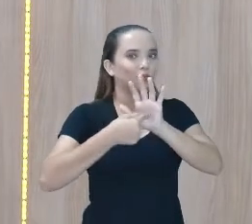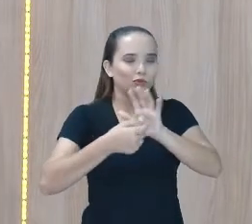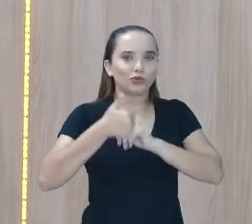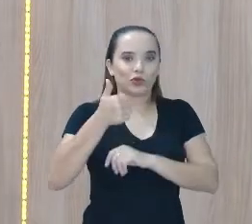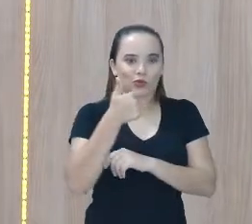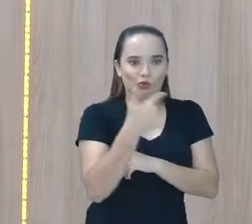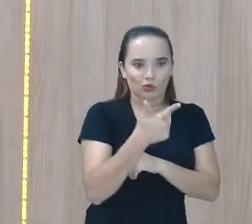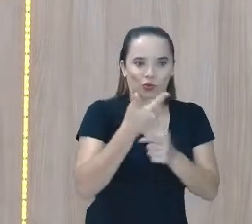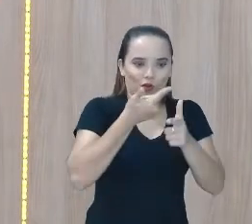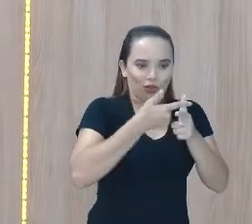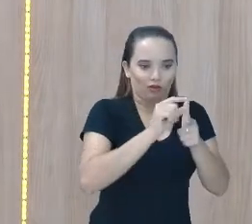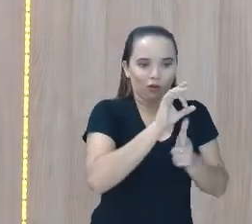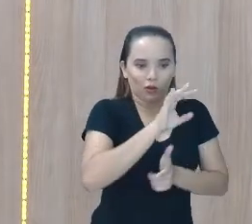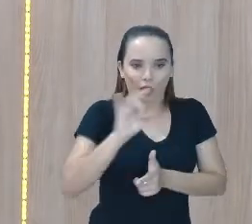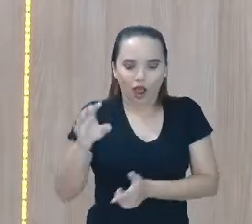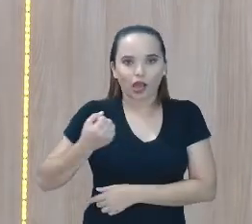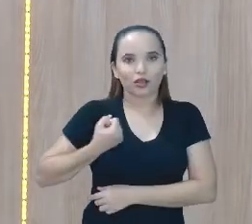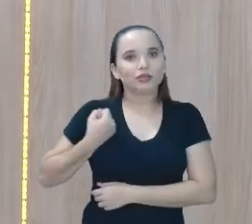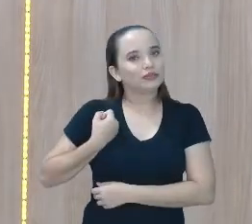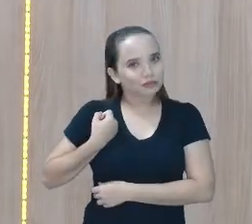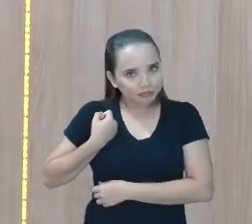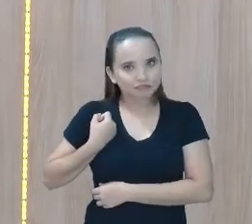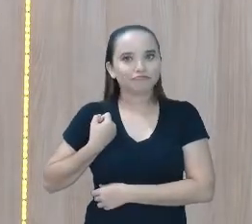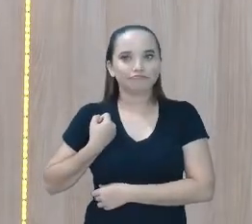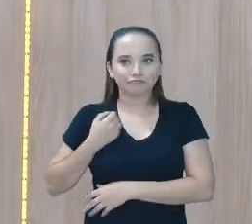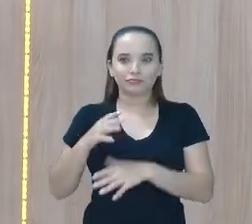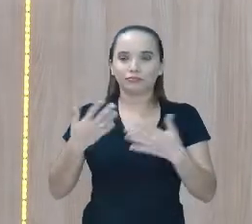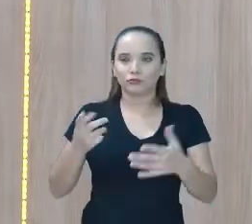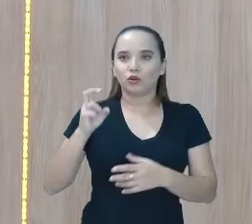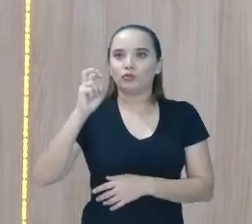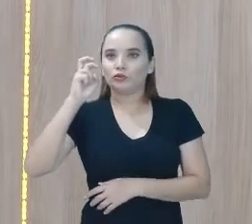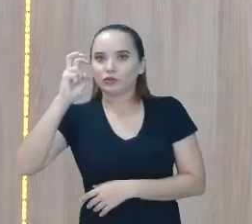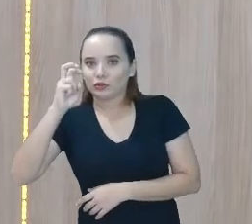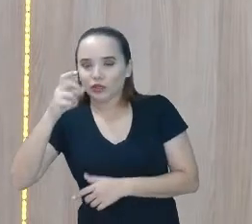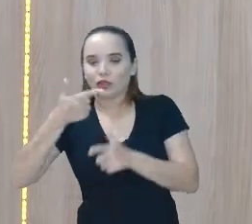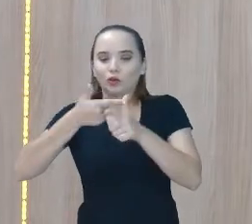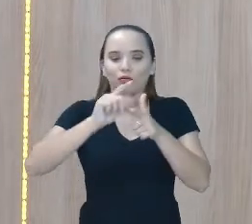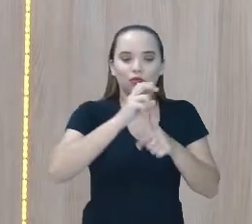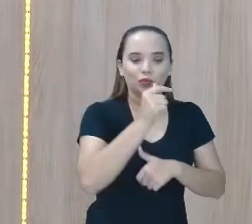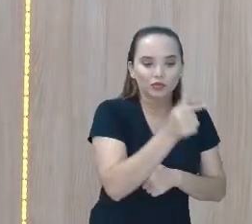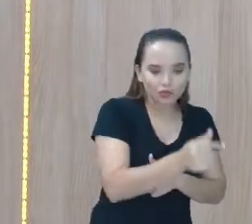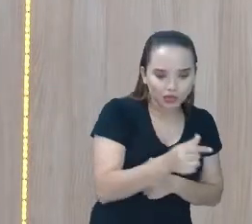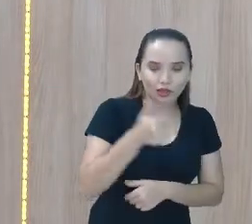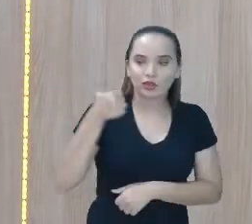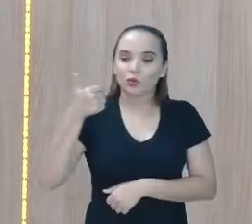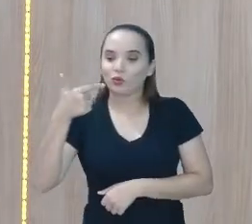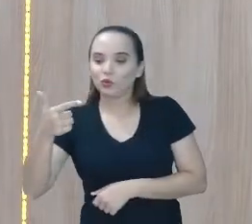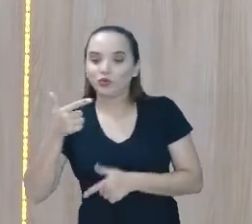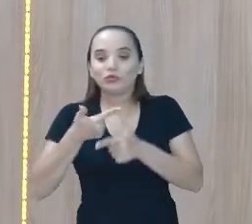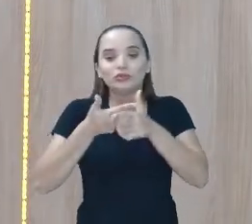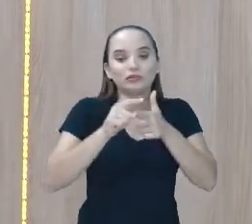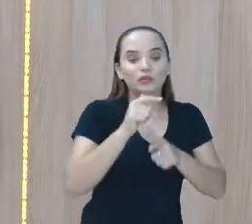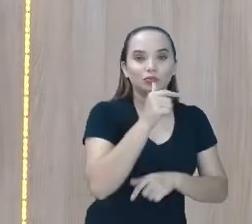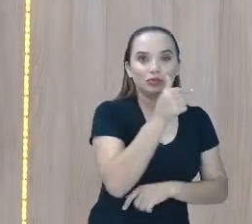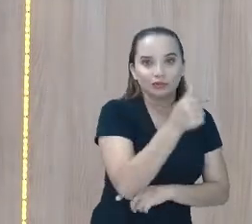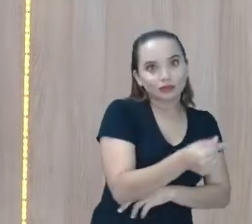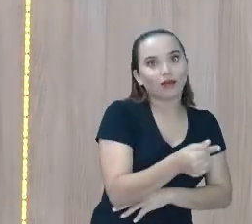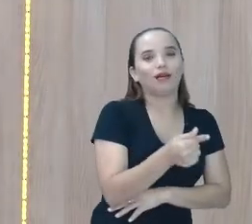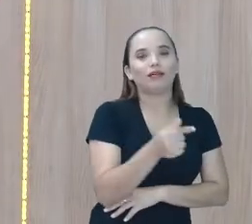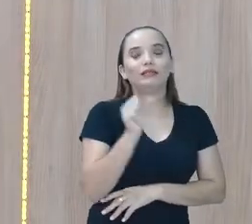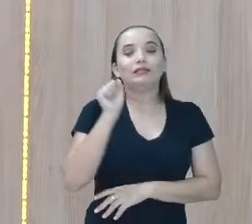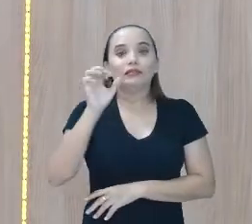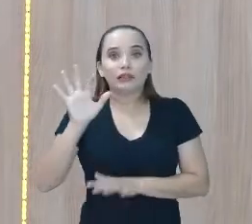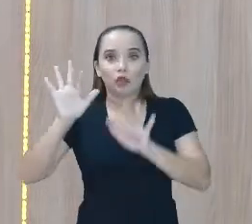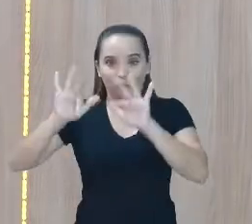por cada número. Então, você vai pegar aí o 5 e tentar dividir por 7, o 12 tentar dividir por 7. Se a divisão